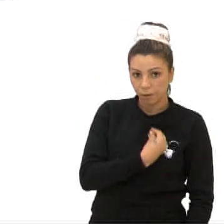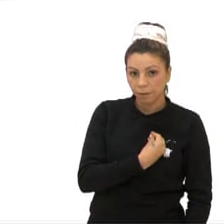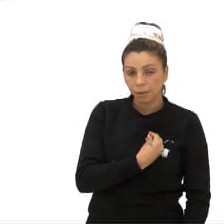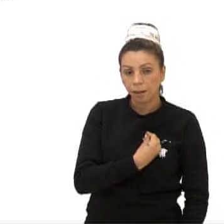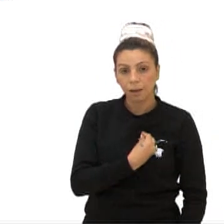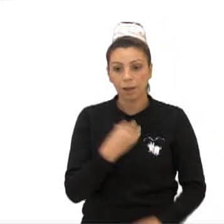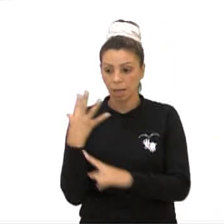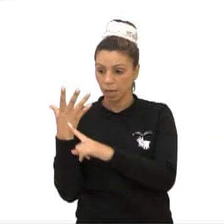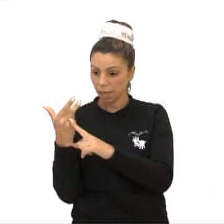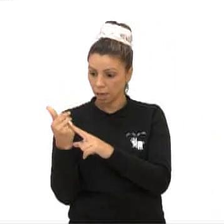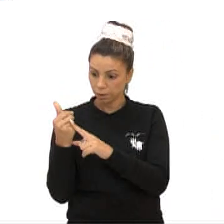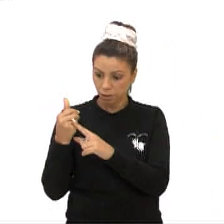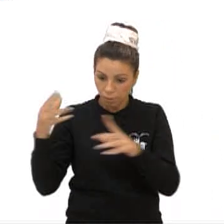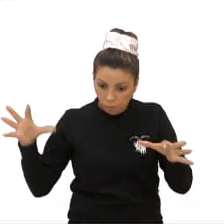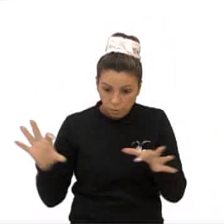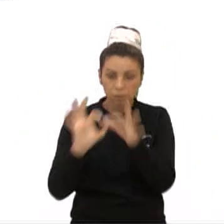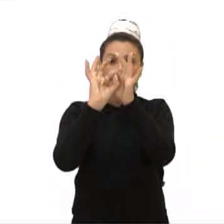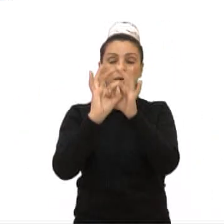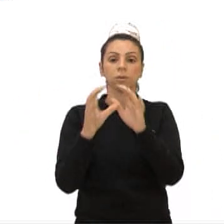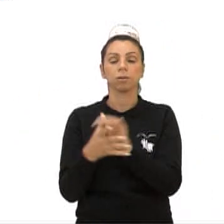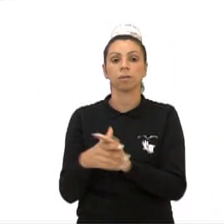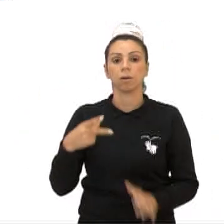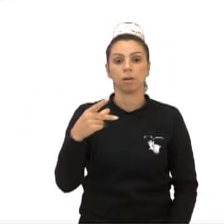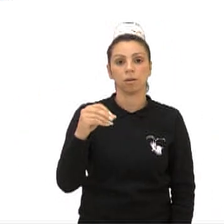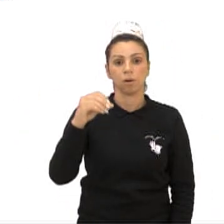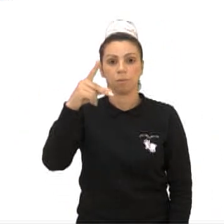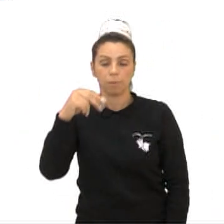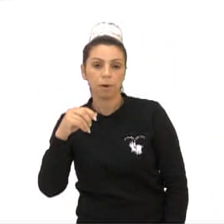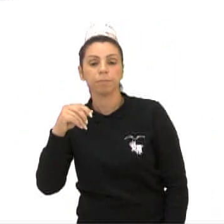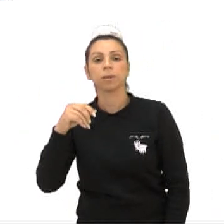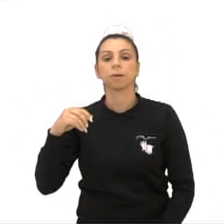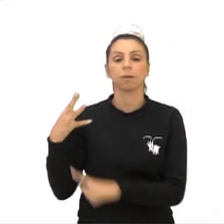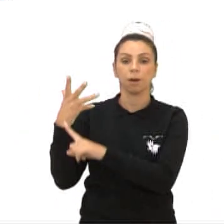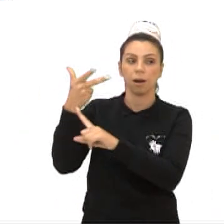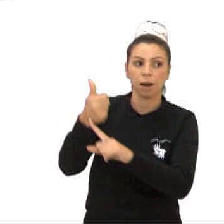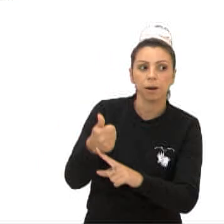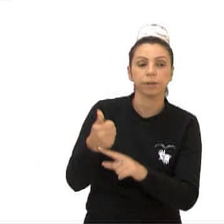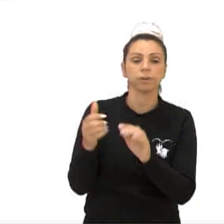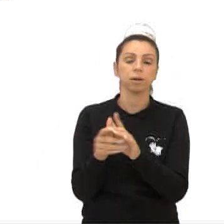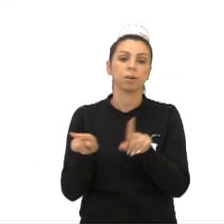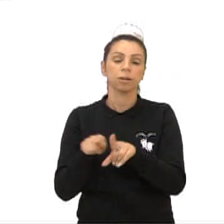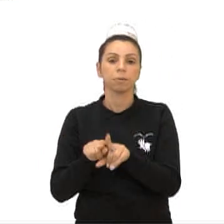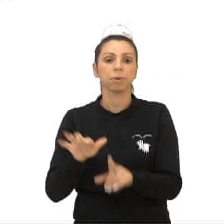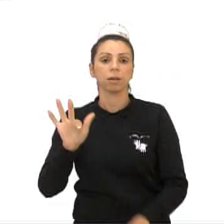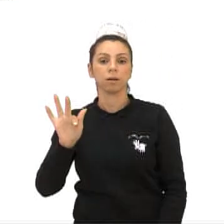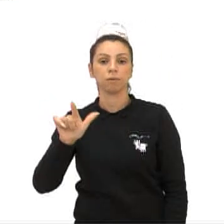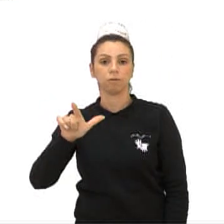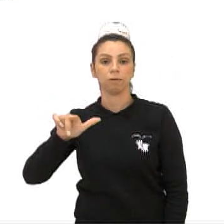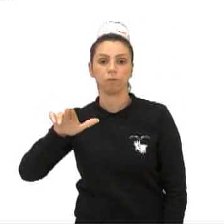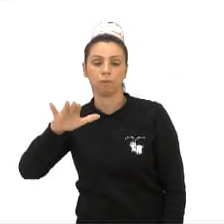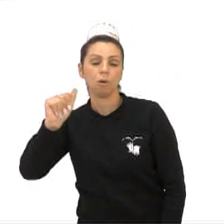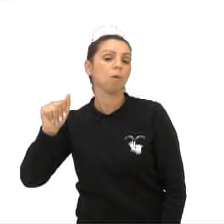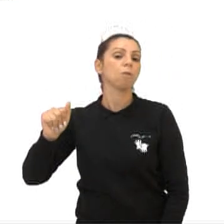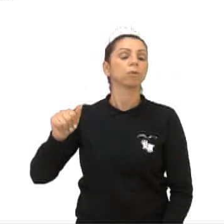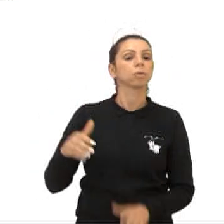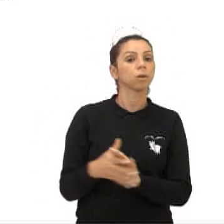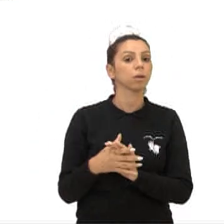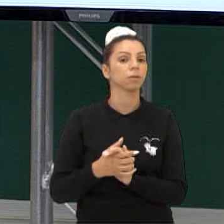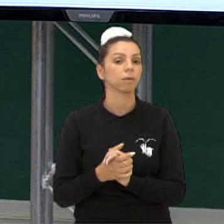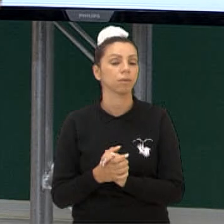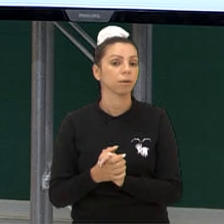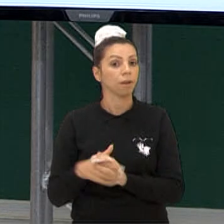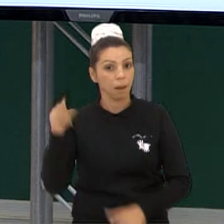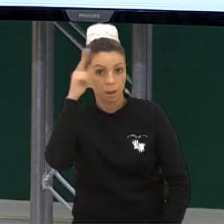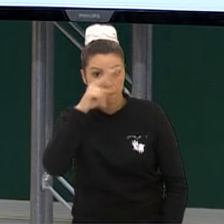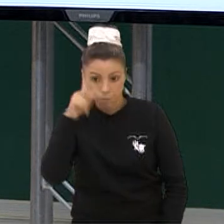também os principais movimentos. Nós vimos a pop art, a arte minimalista, fluxos na questão da instalação e do body art. Lembrando novamente